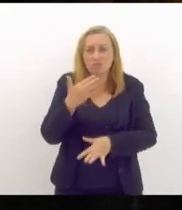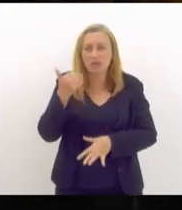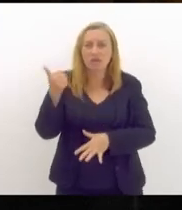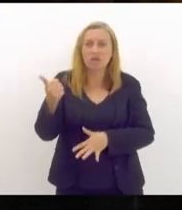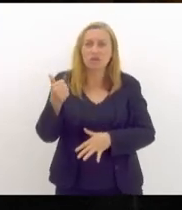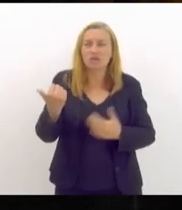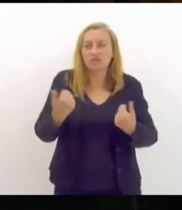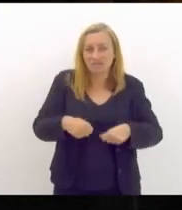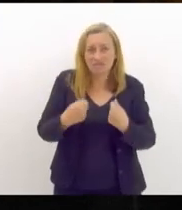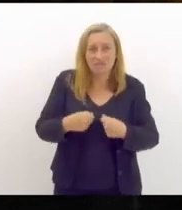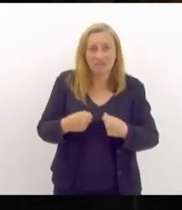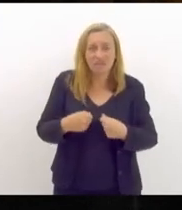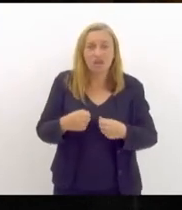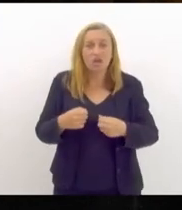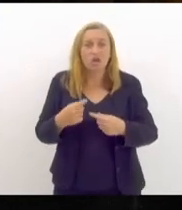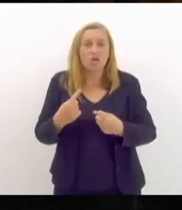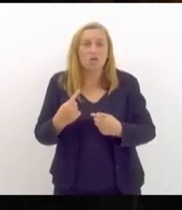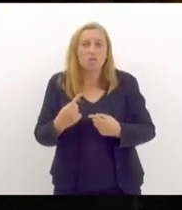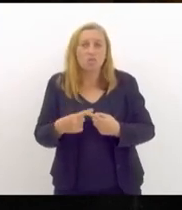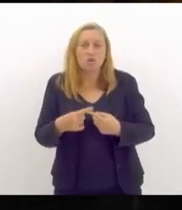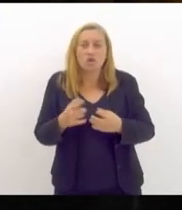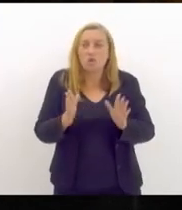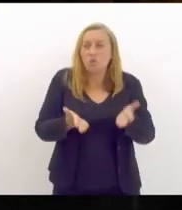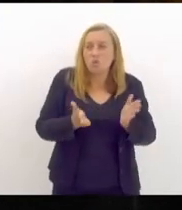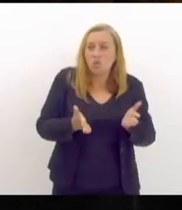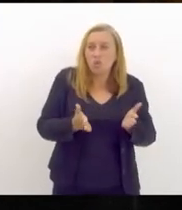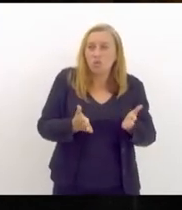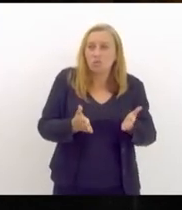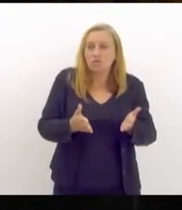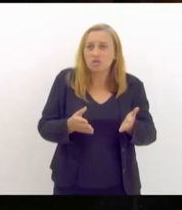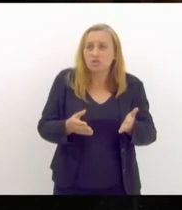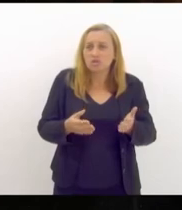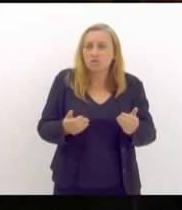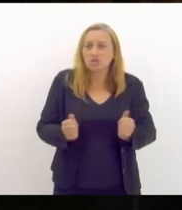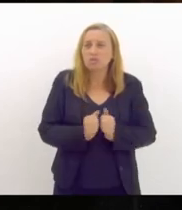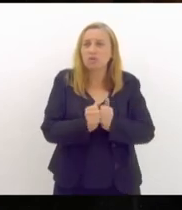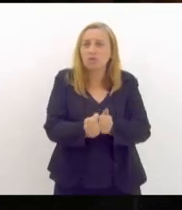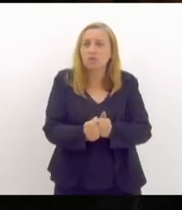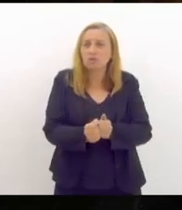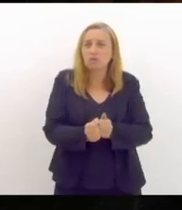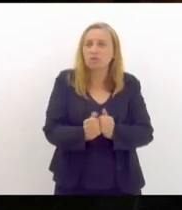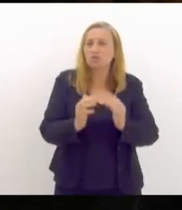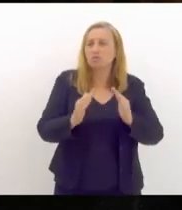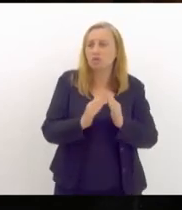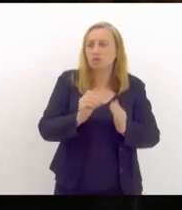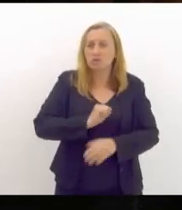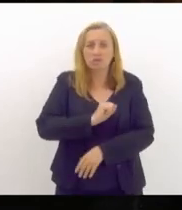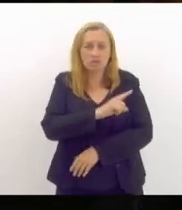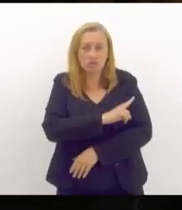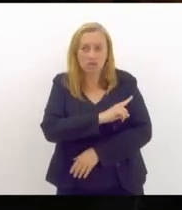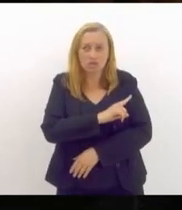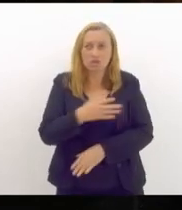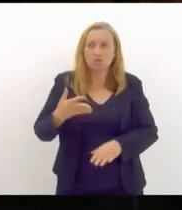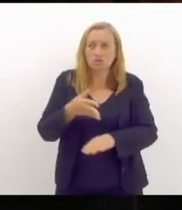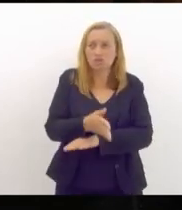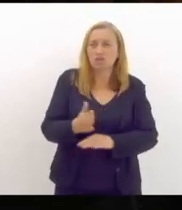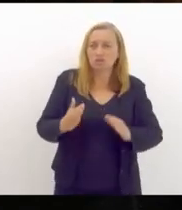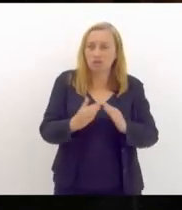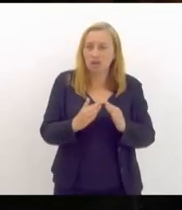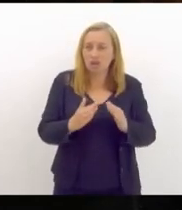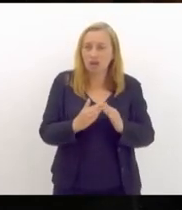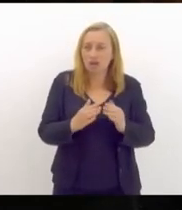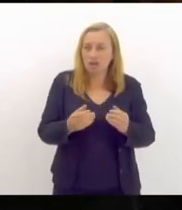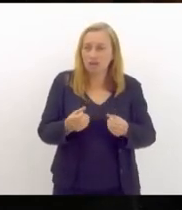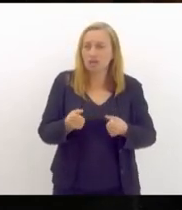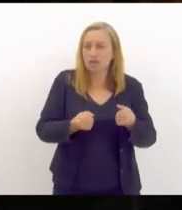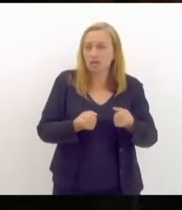é necessidade acho que aqui hoje por coincidência que está presente me acompanhando é um morador de São Gonçalo que quando eu cheguei no carro hoje ele